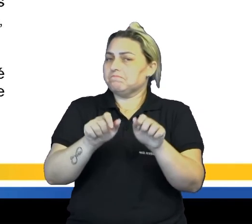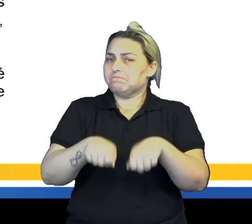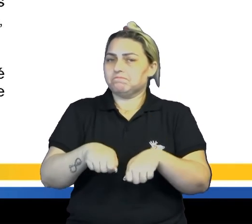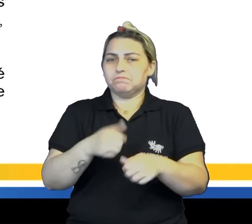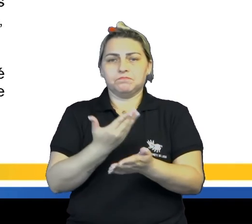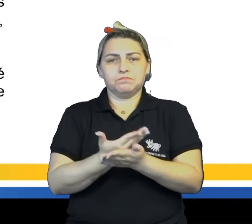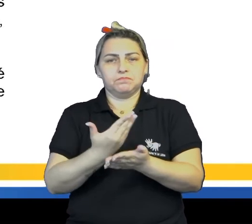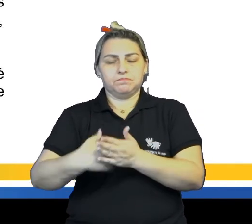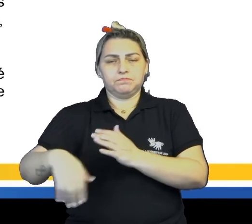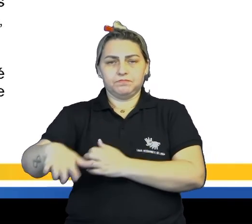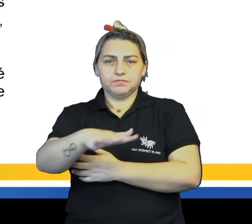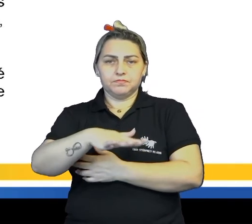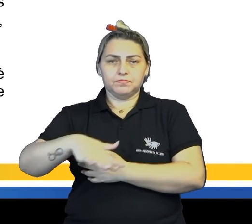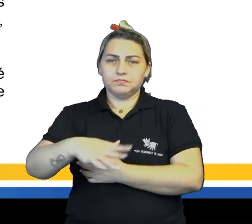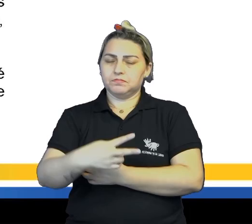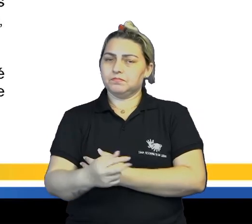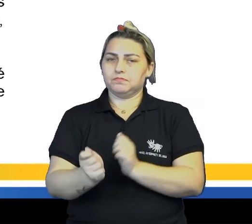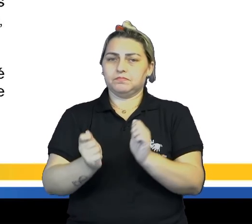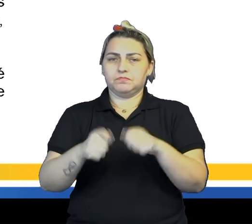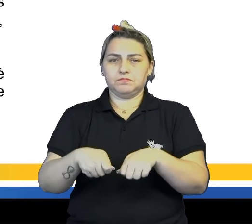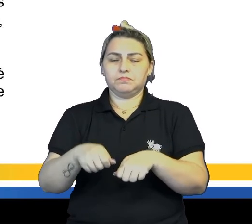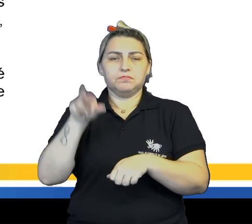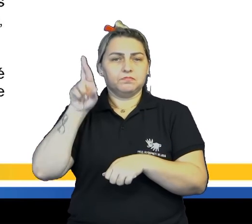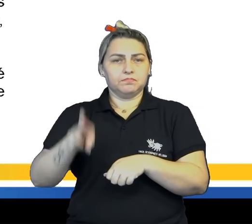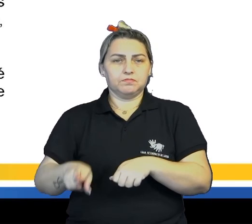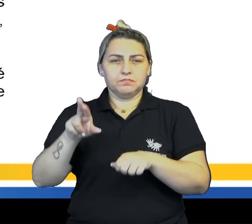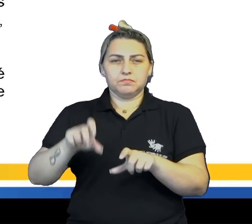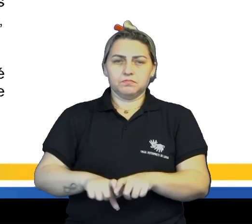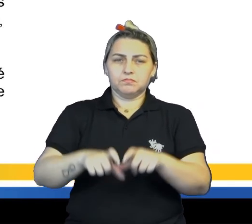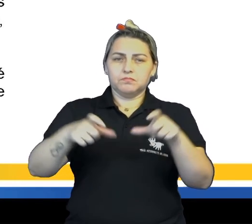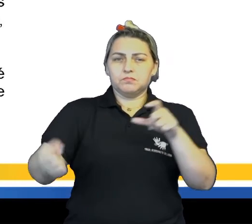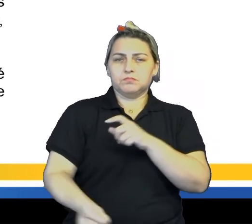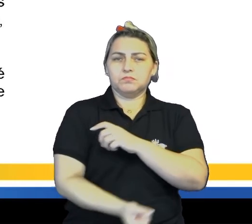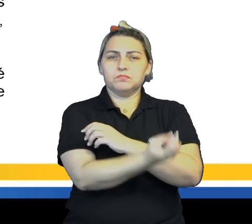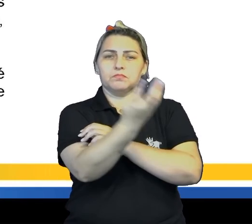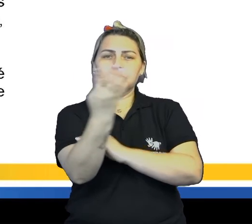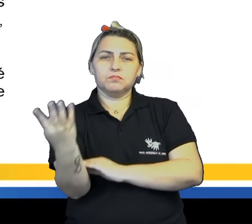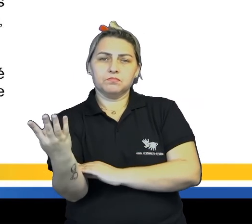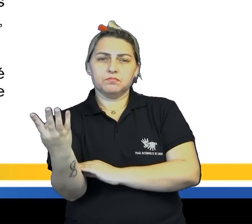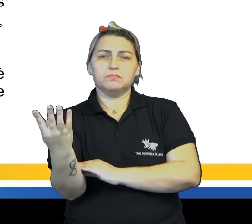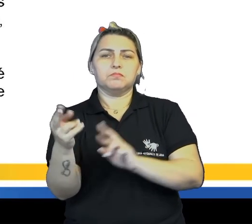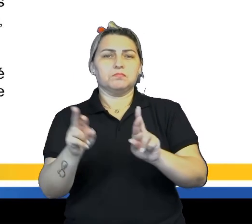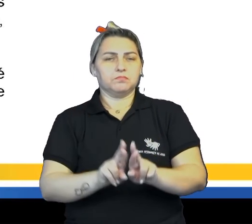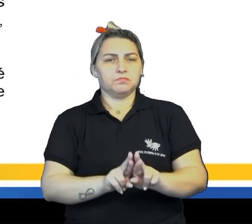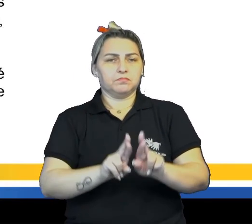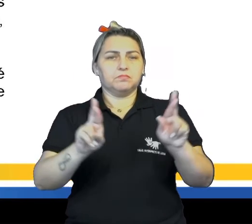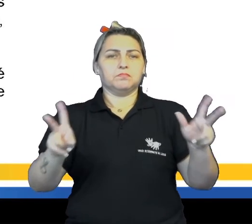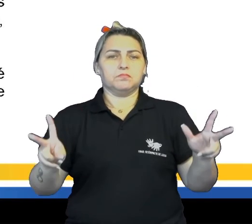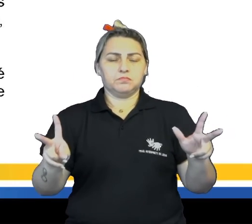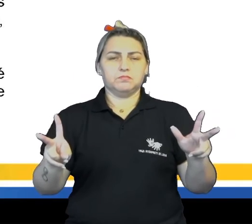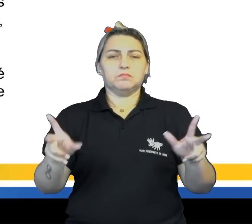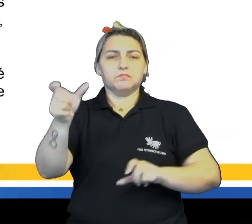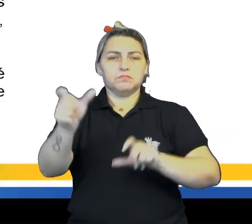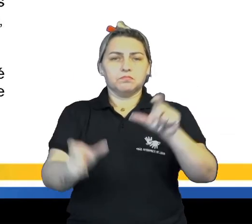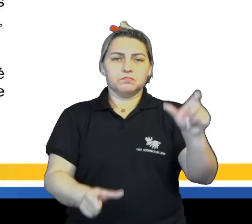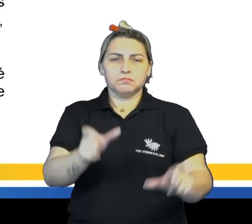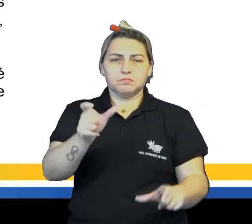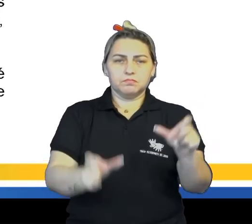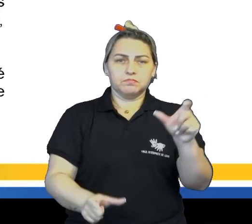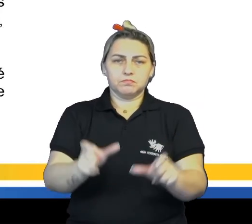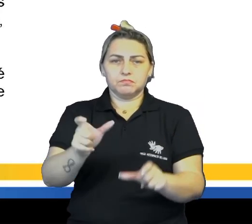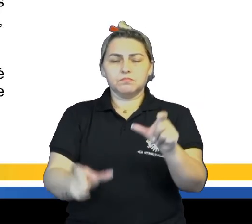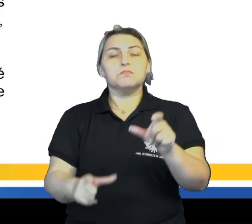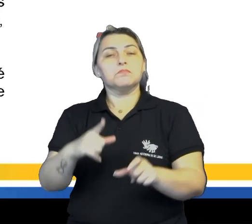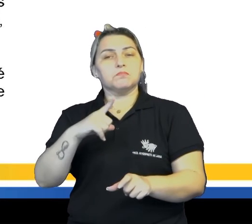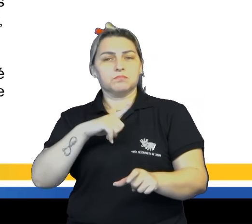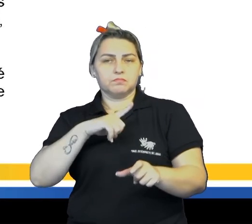estudar uma sociedade em razão da enorme quantidade de diferenças entre os sujeitos que a